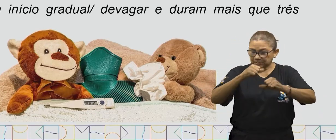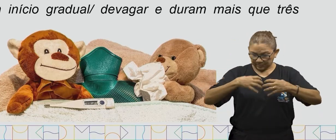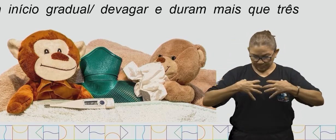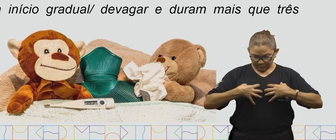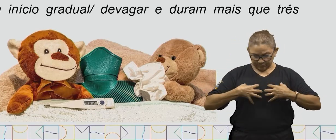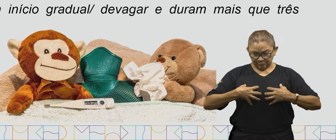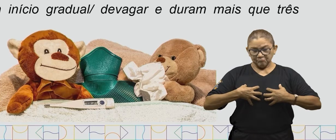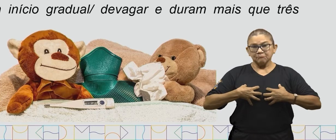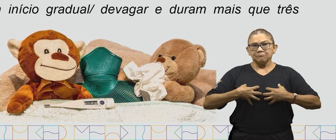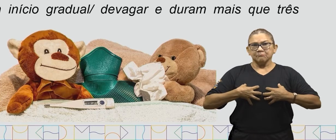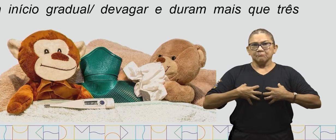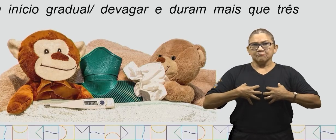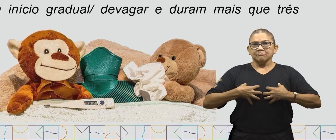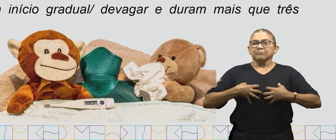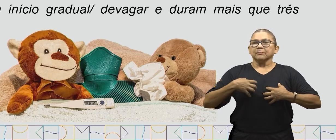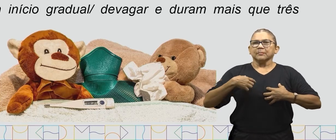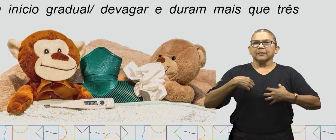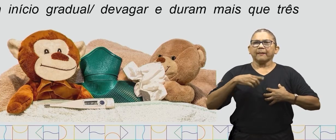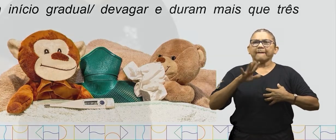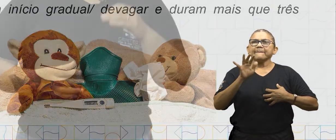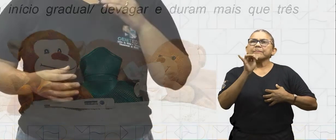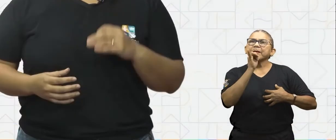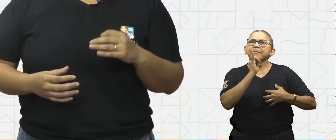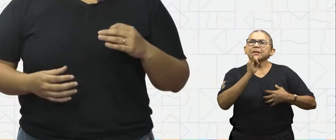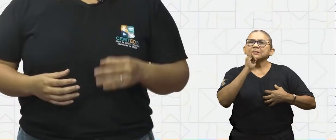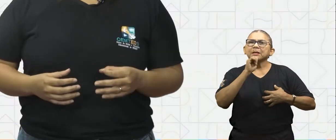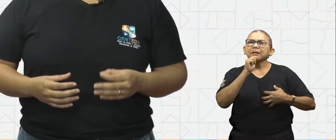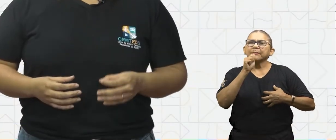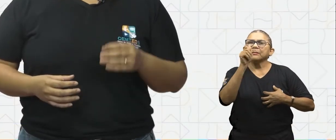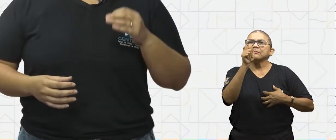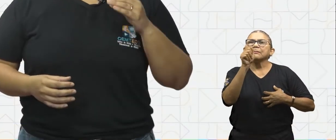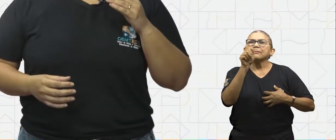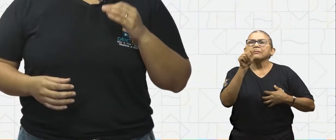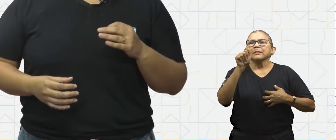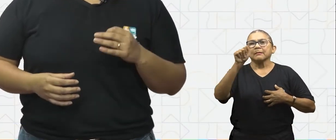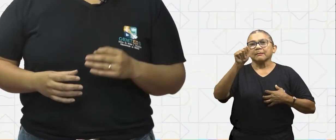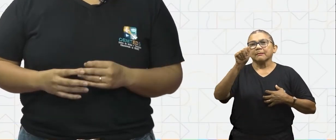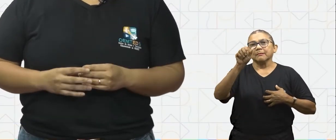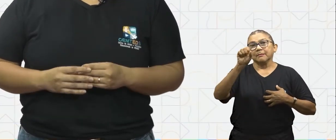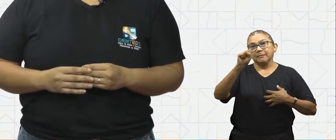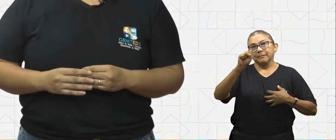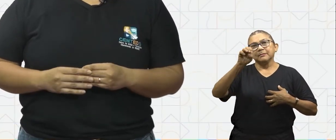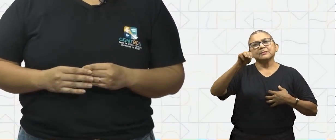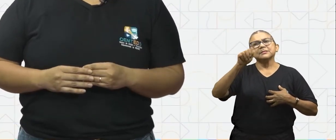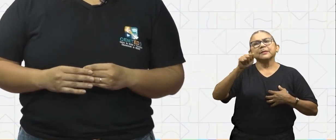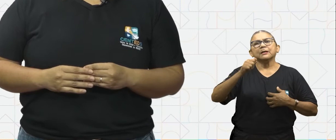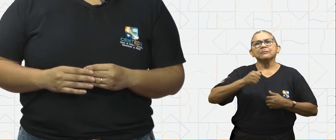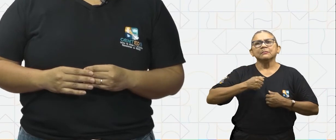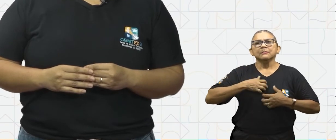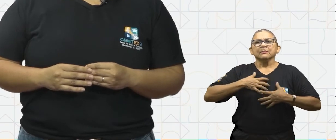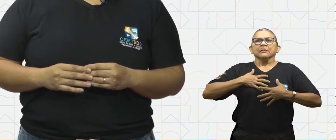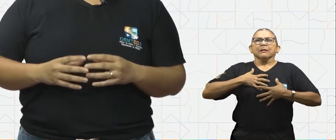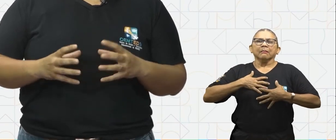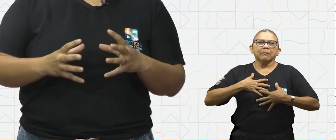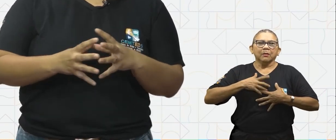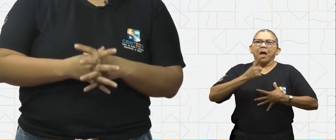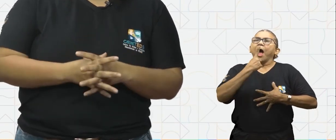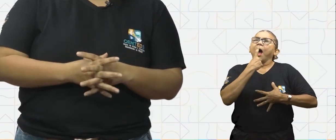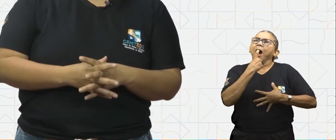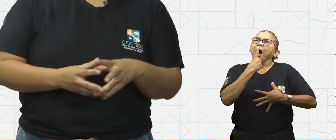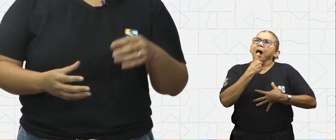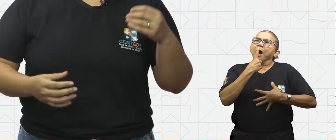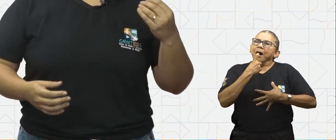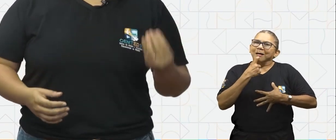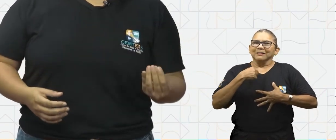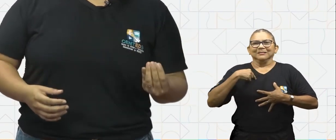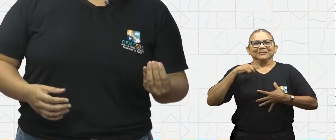órgãos do sistema respiratório. Por exemplo, a asma. Entretanto, a maioria das doenças respiratórias estão